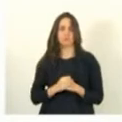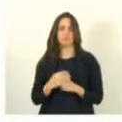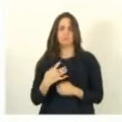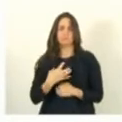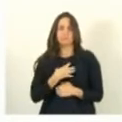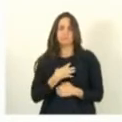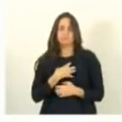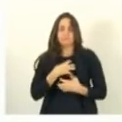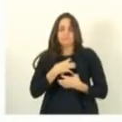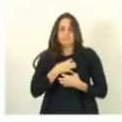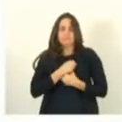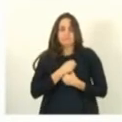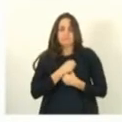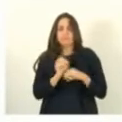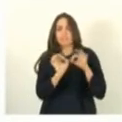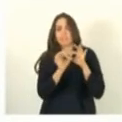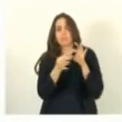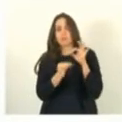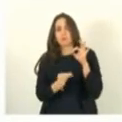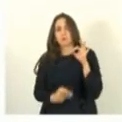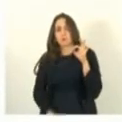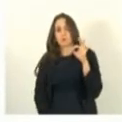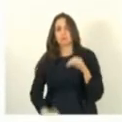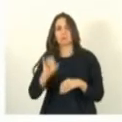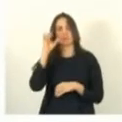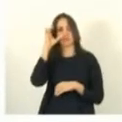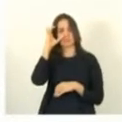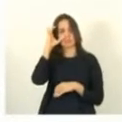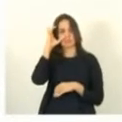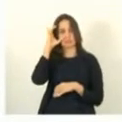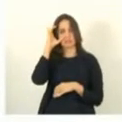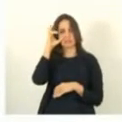relato até longo no Instagram.